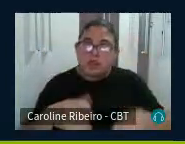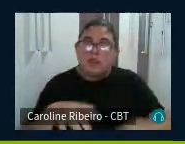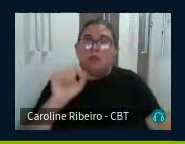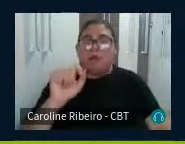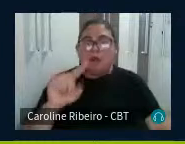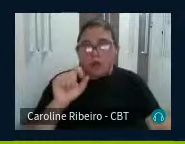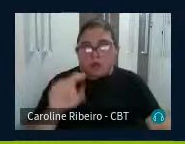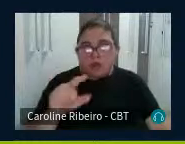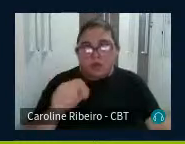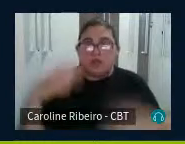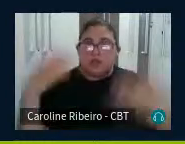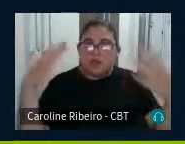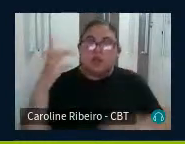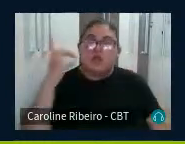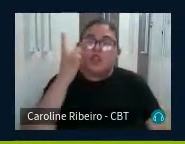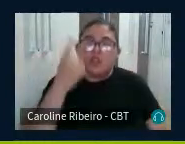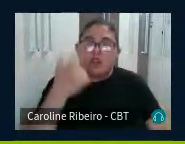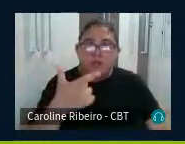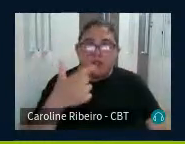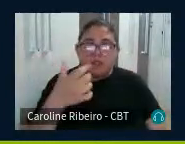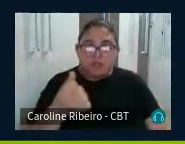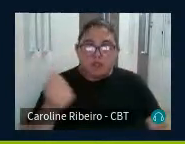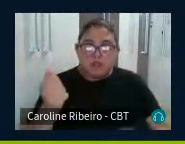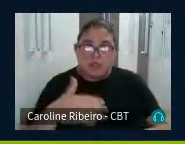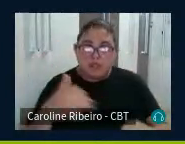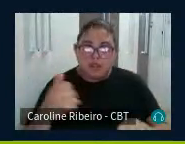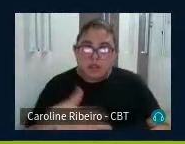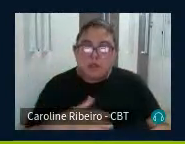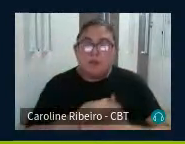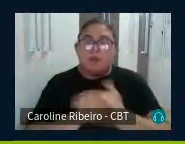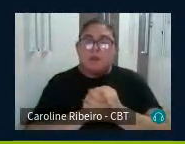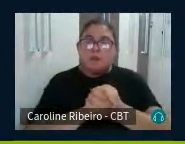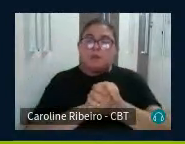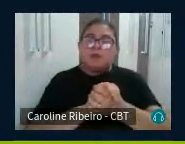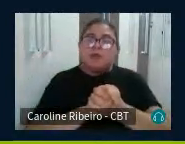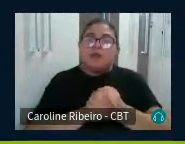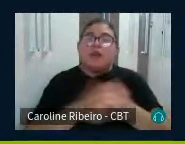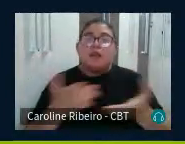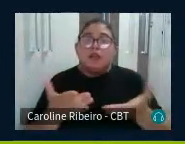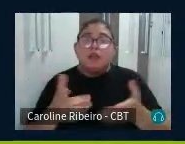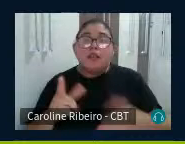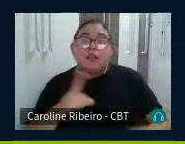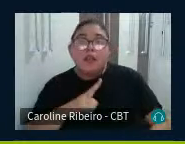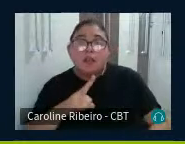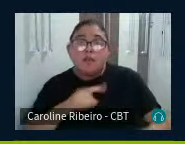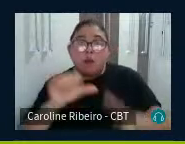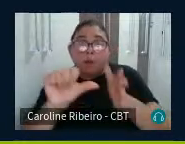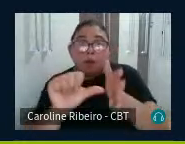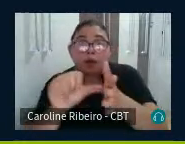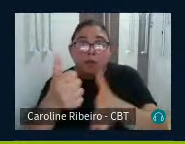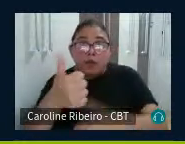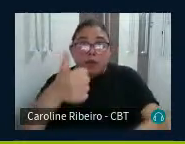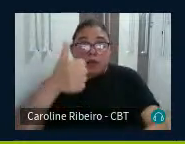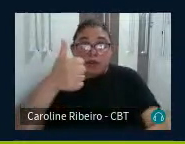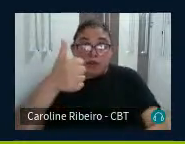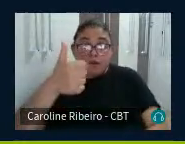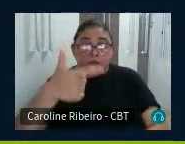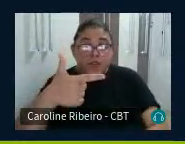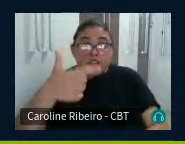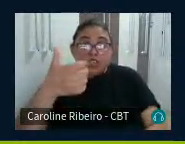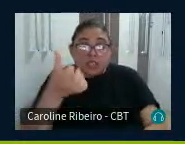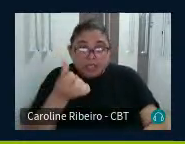comemorado agora no dia 26 de setembro. Nós tivemos aí o nosso primeiro 26 de setembro ano passado